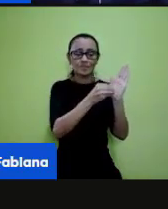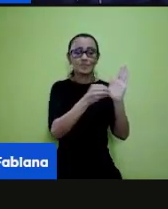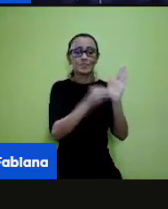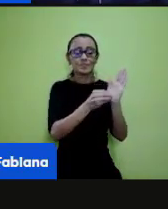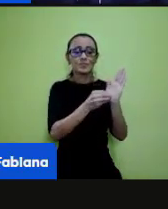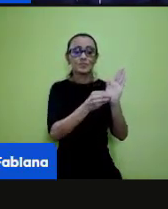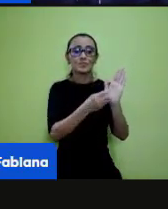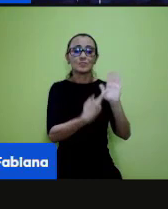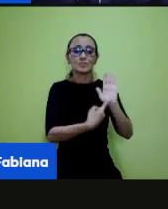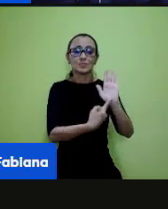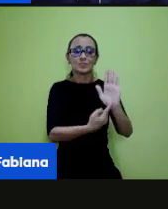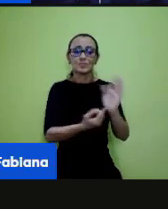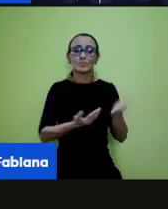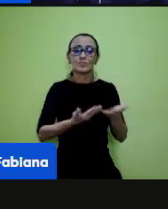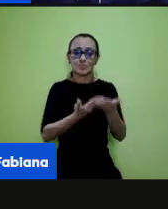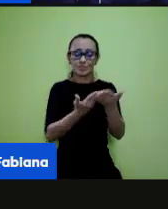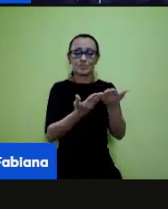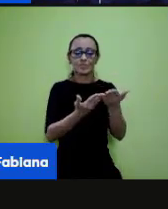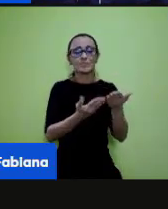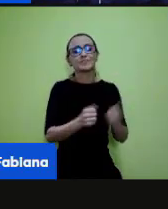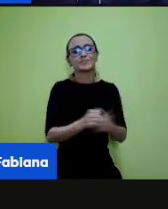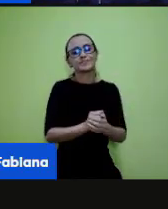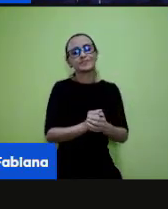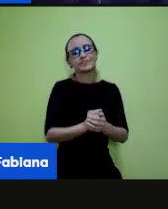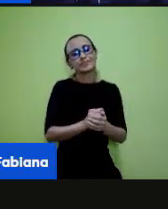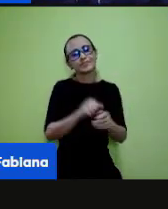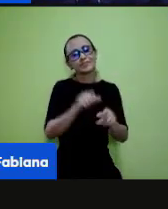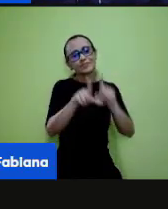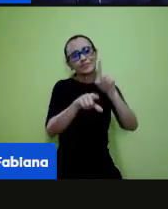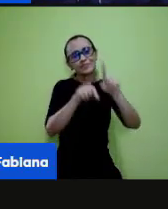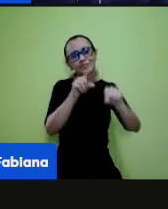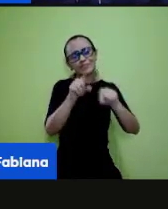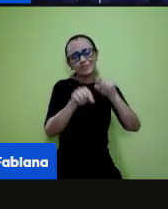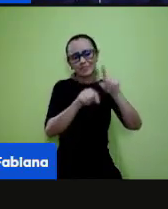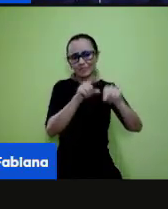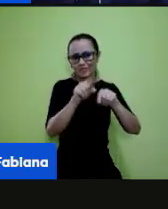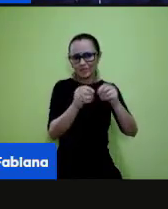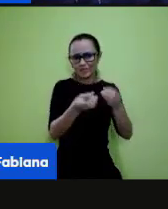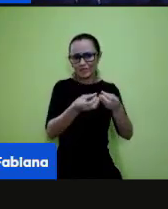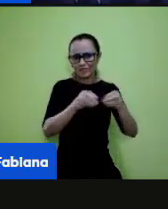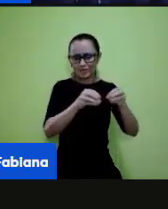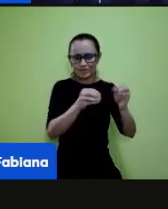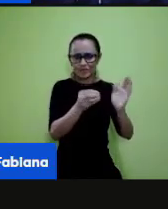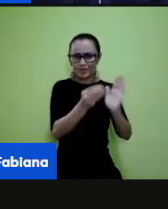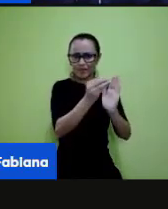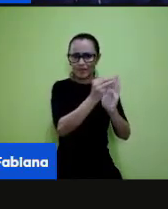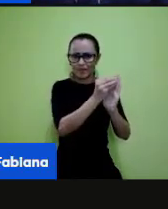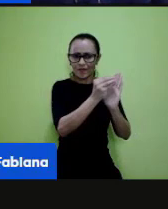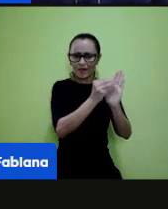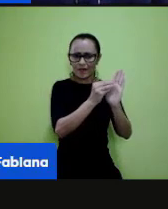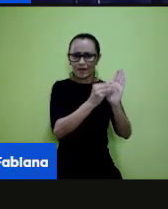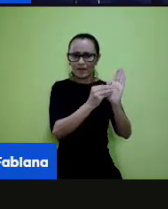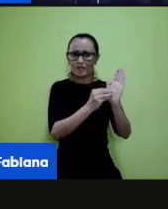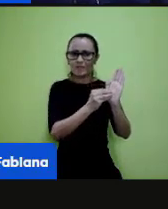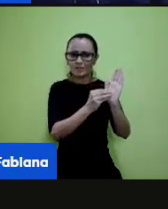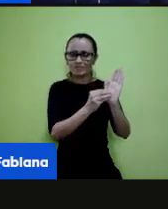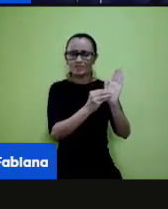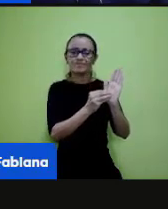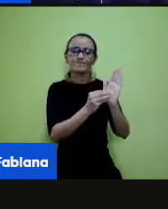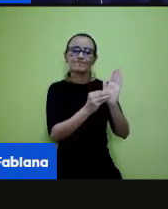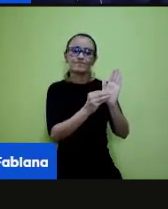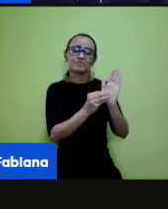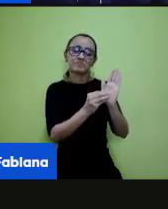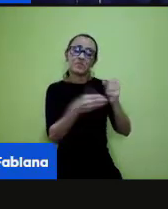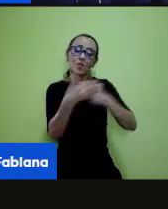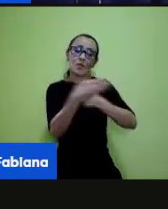faz sobressalto, ele seleciona os ovos e coloca em vários criadouros. Uma proteção que o inseto